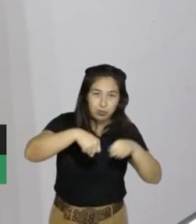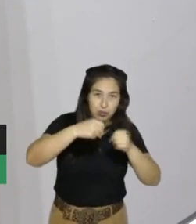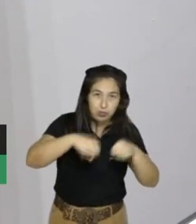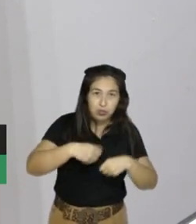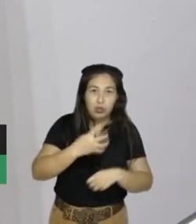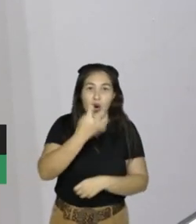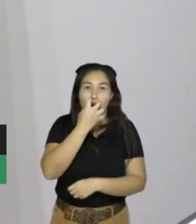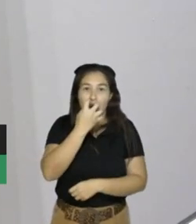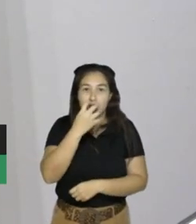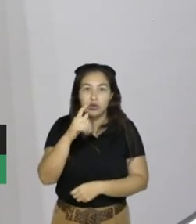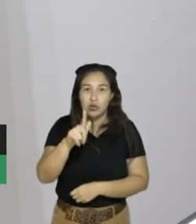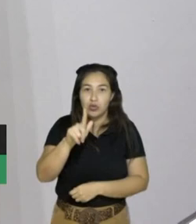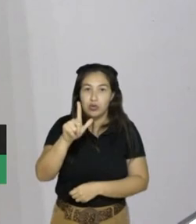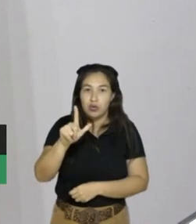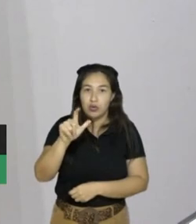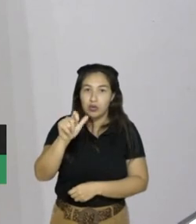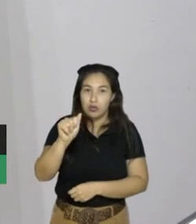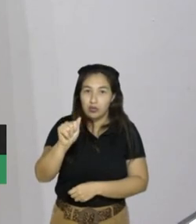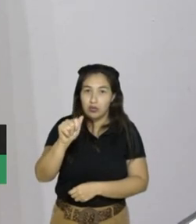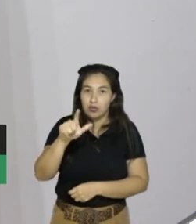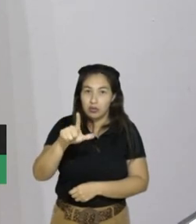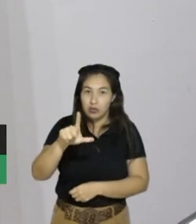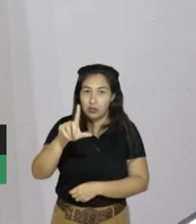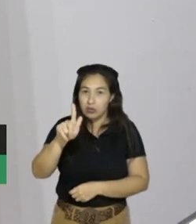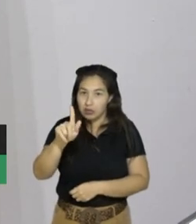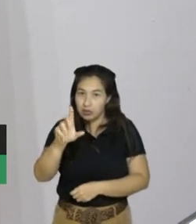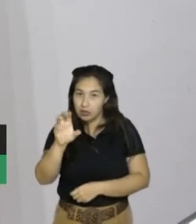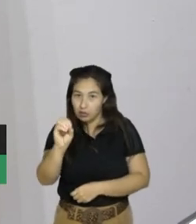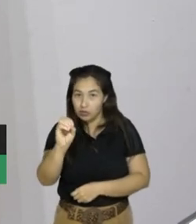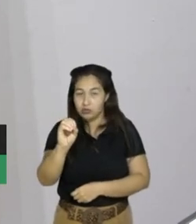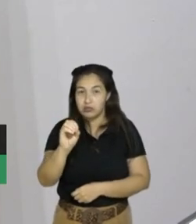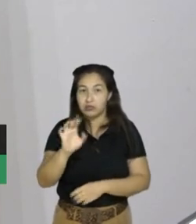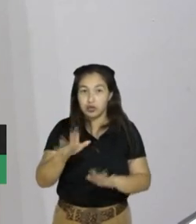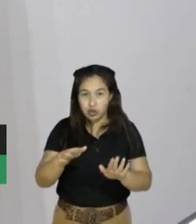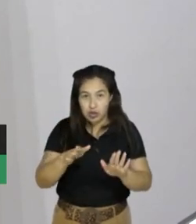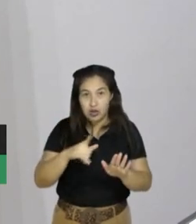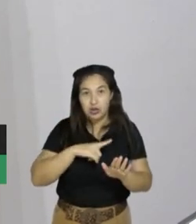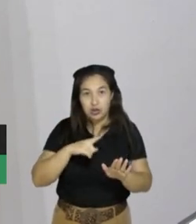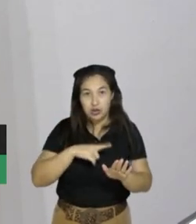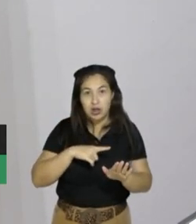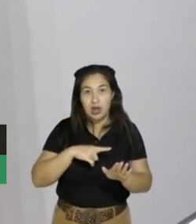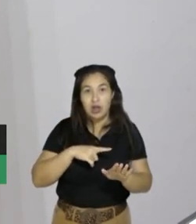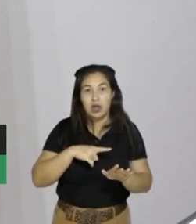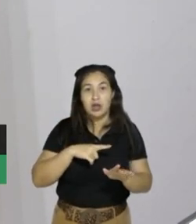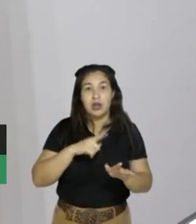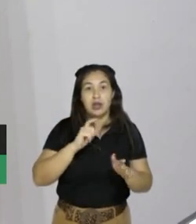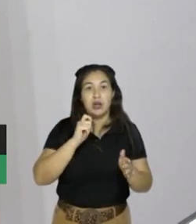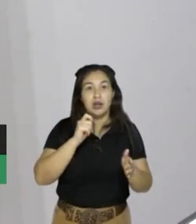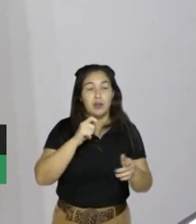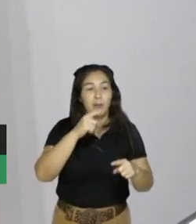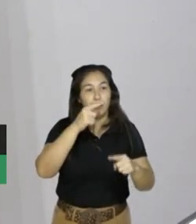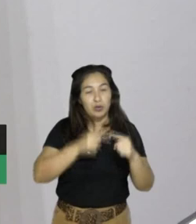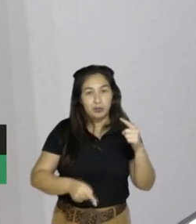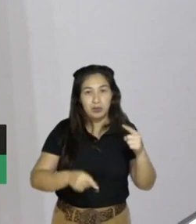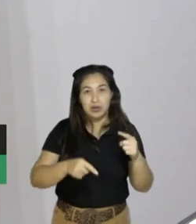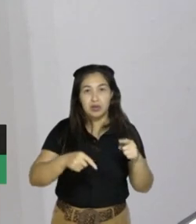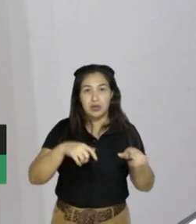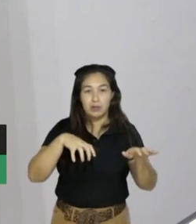de cães em Santa Catarina além de outros avanços como multa para rinha de galo rinha de cachorro Zoofilia